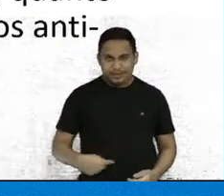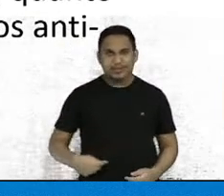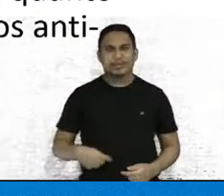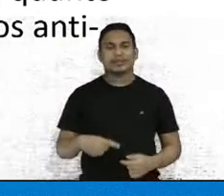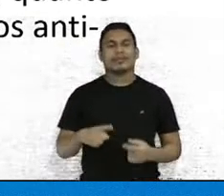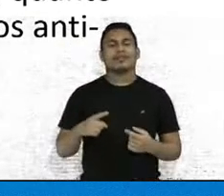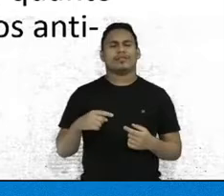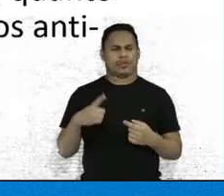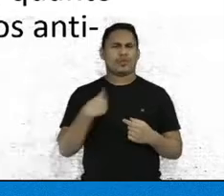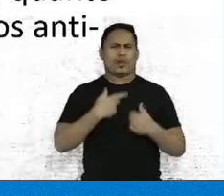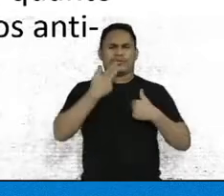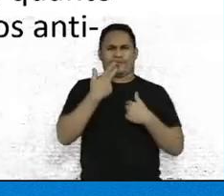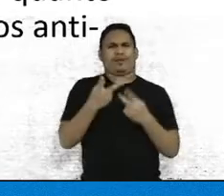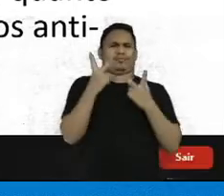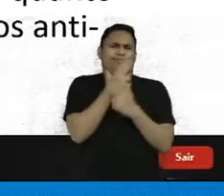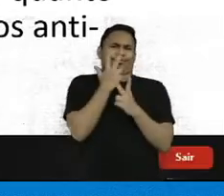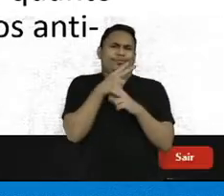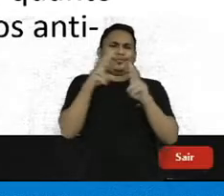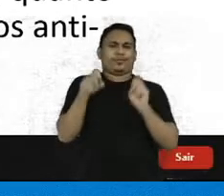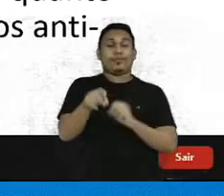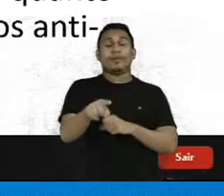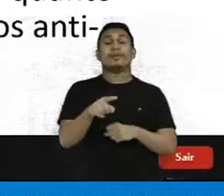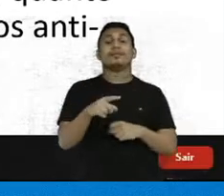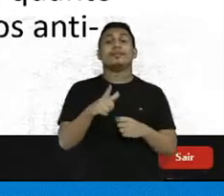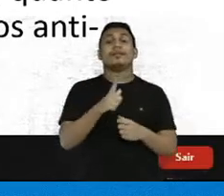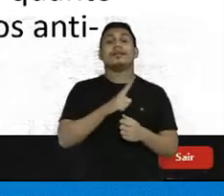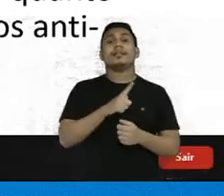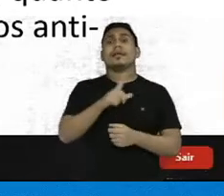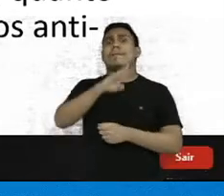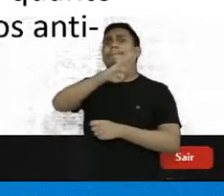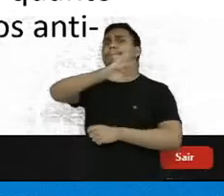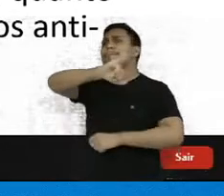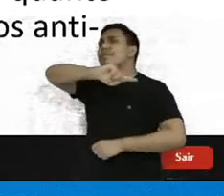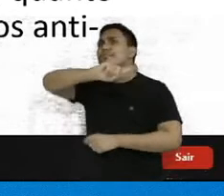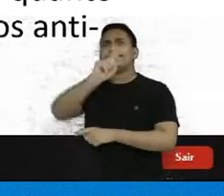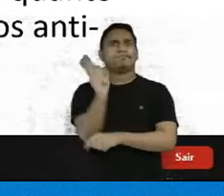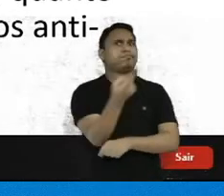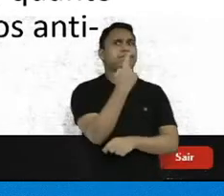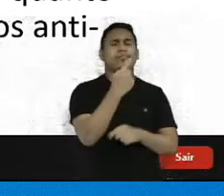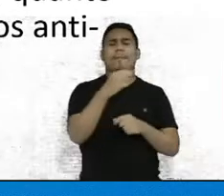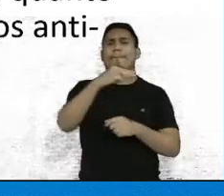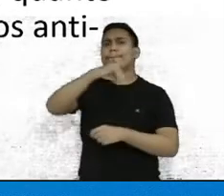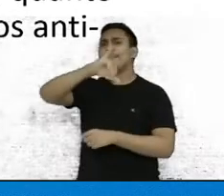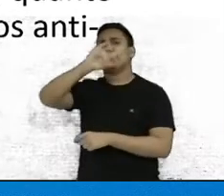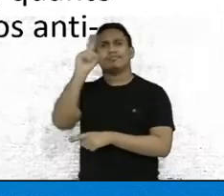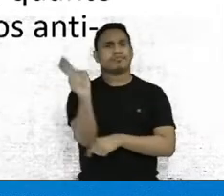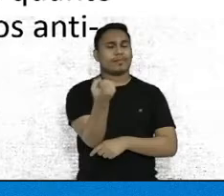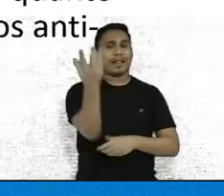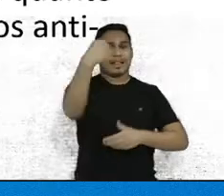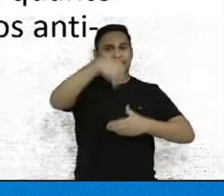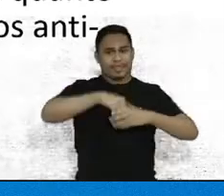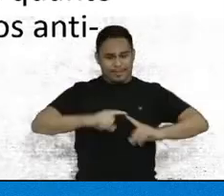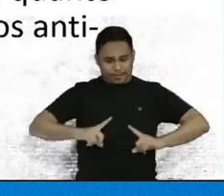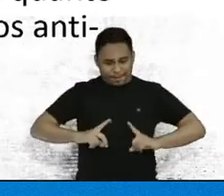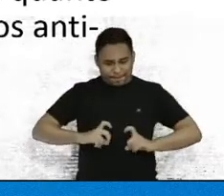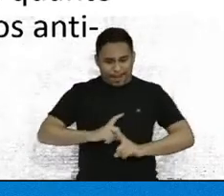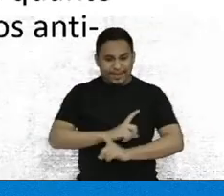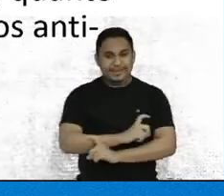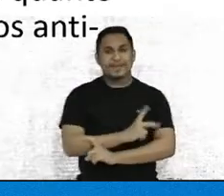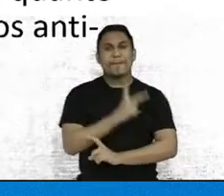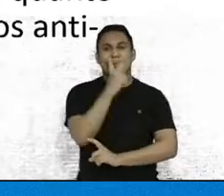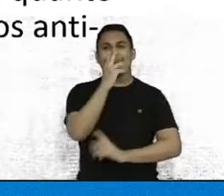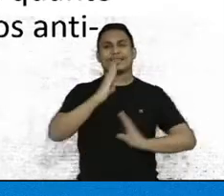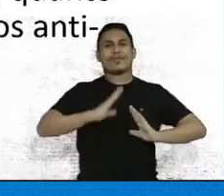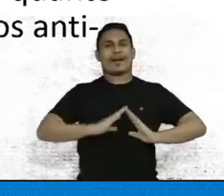são bilhões, trilhões de bactérias que residem como inquilinos no nosso intestino. E é